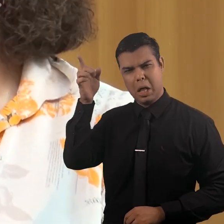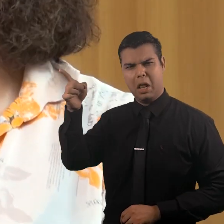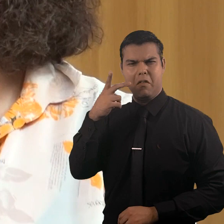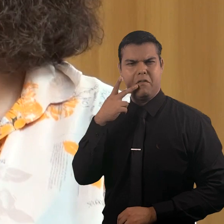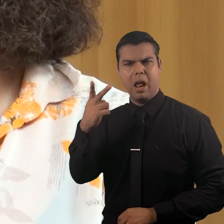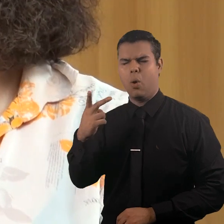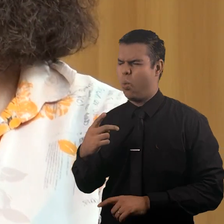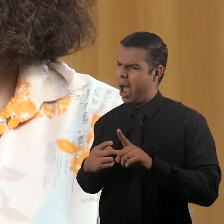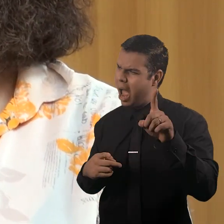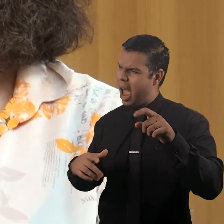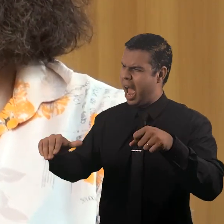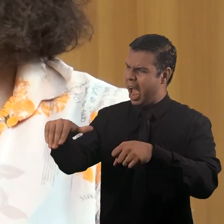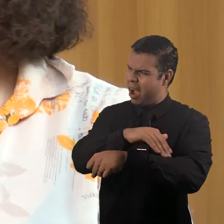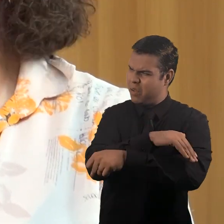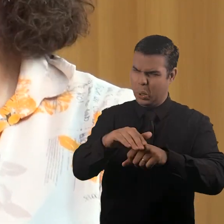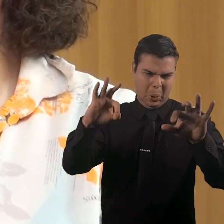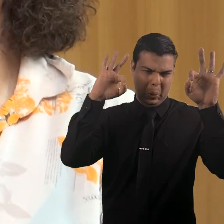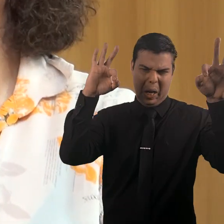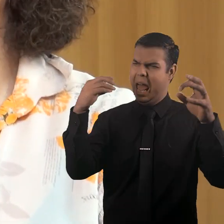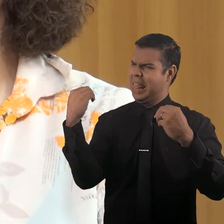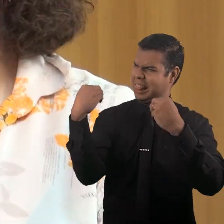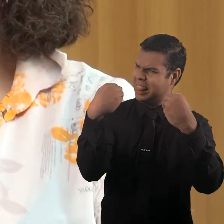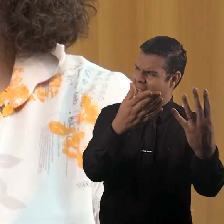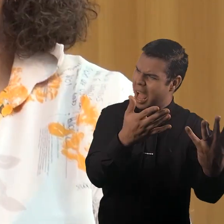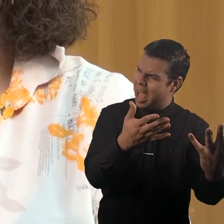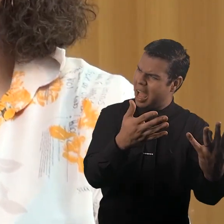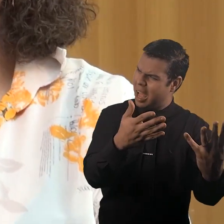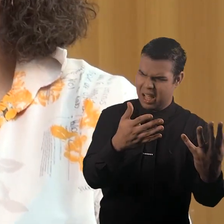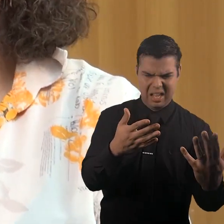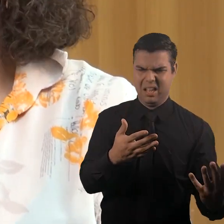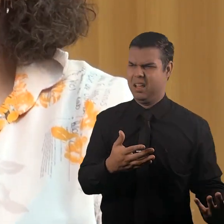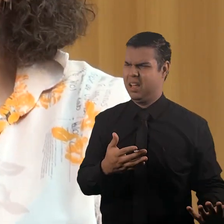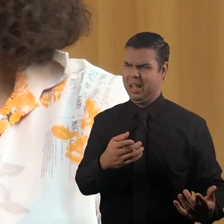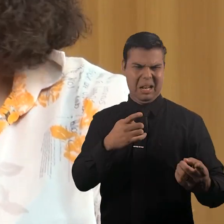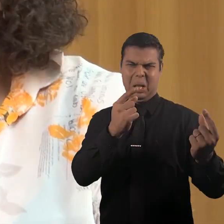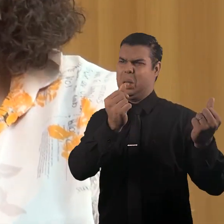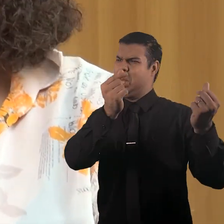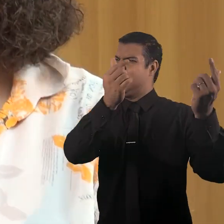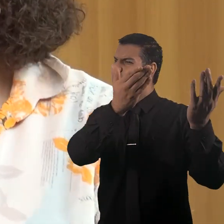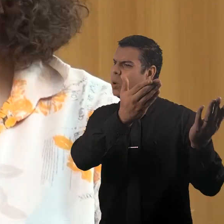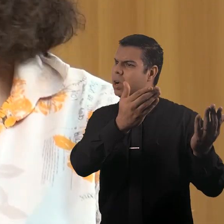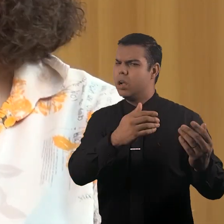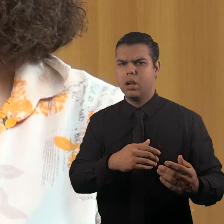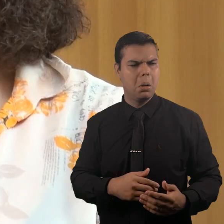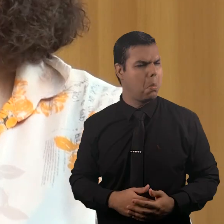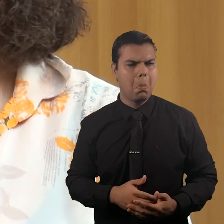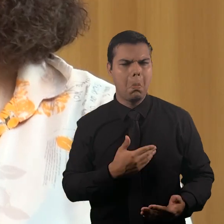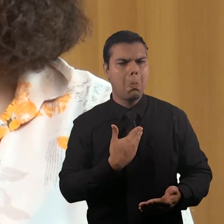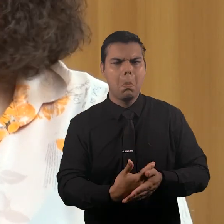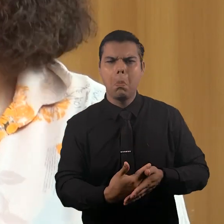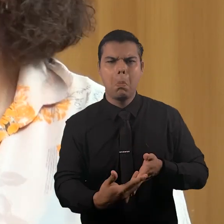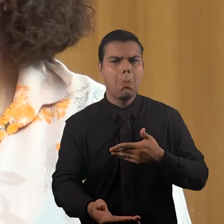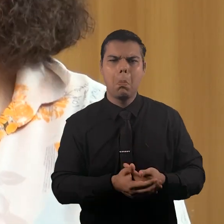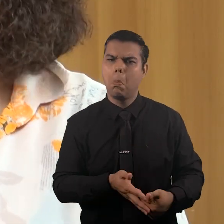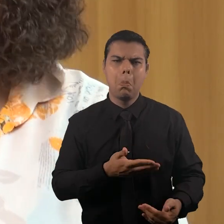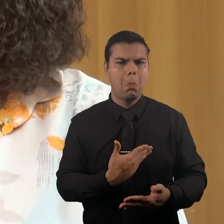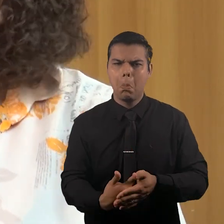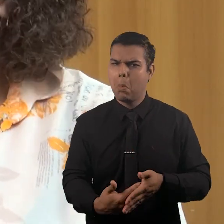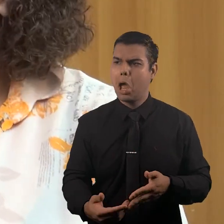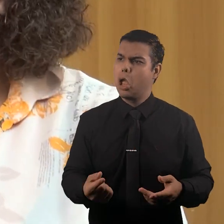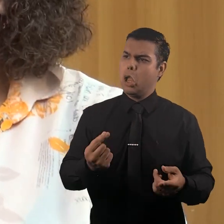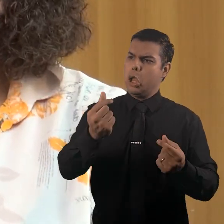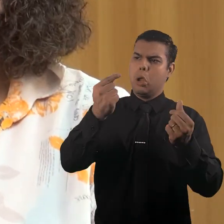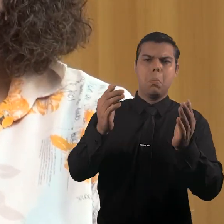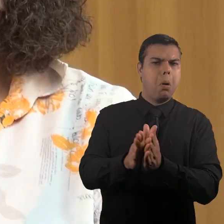vai entregar uma peruca na Vieira Solto? Você vai entregar uma peruca? Vocês vão doar uma peruca na Vieira Solto? Não interessa, não é sobre